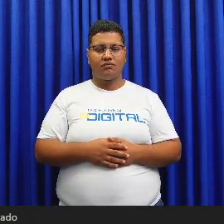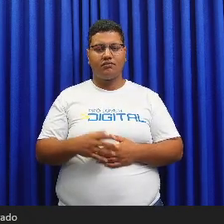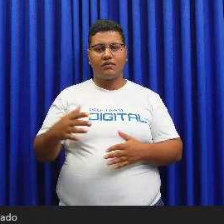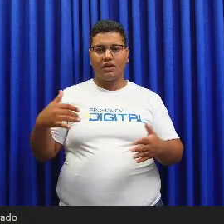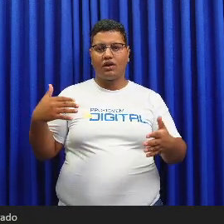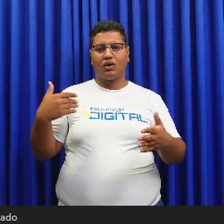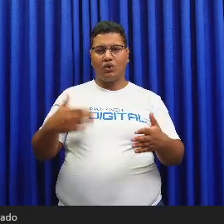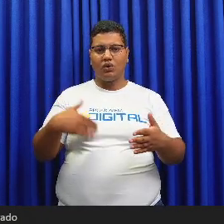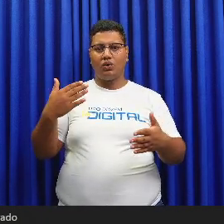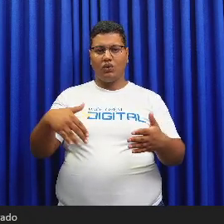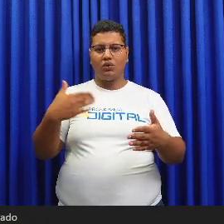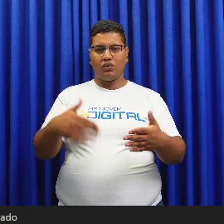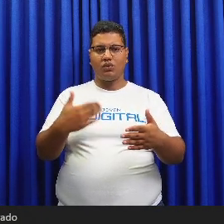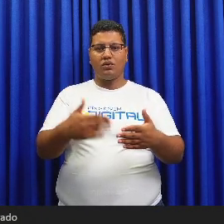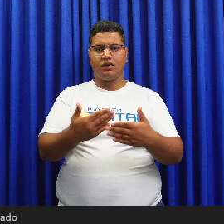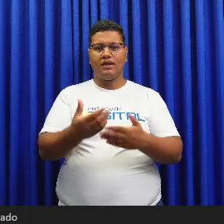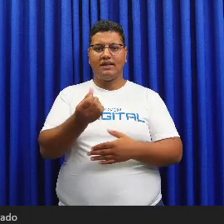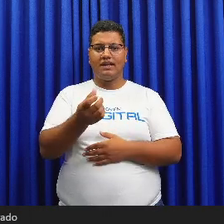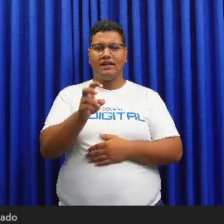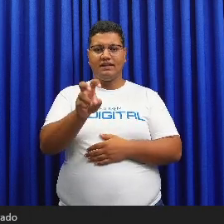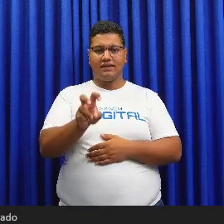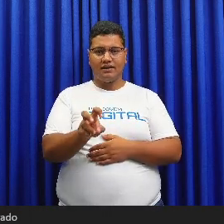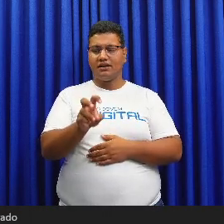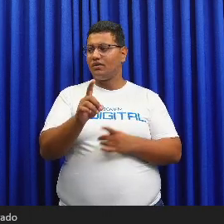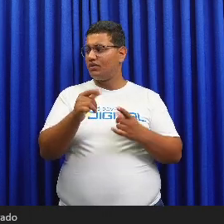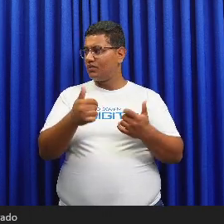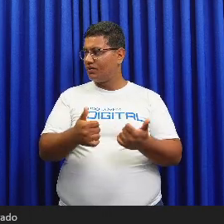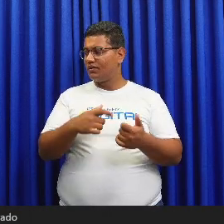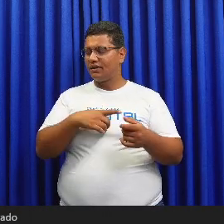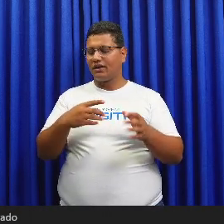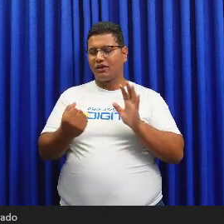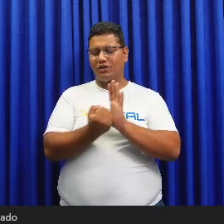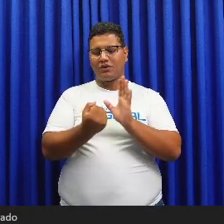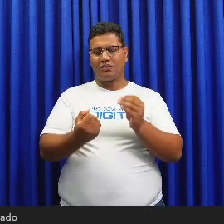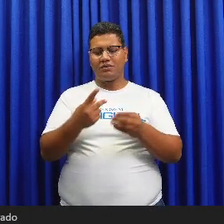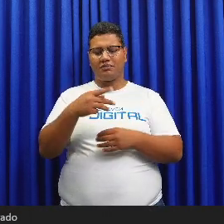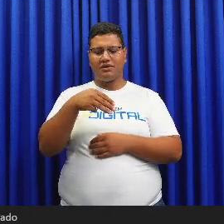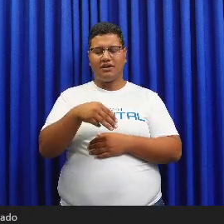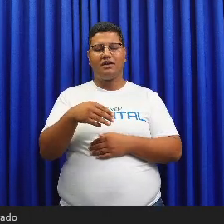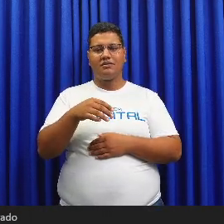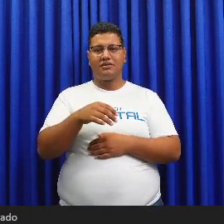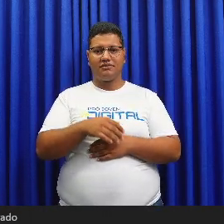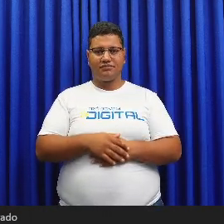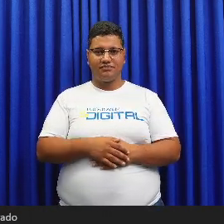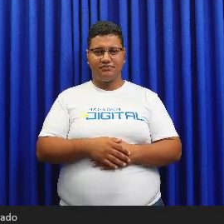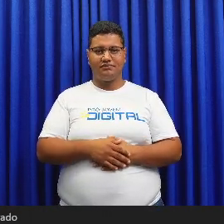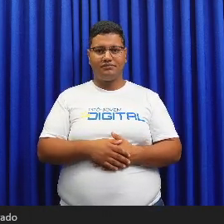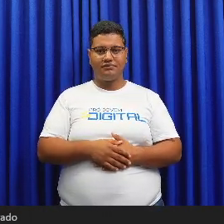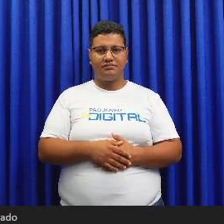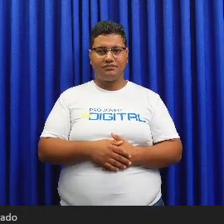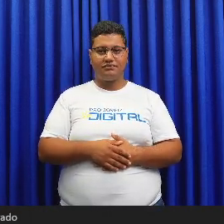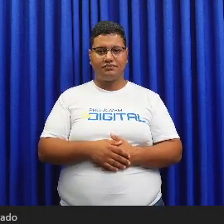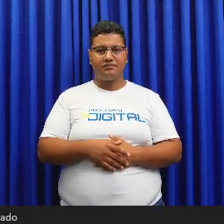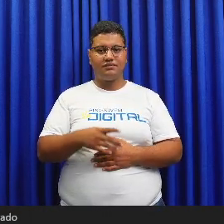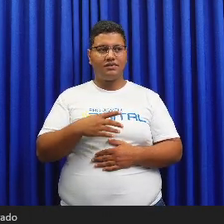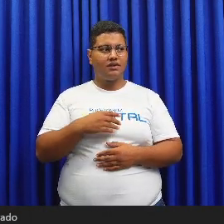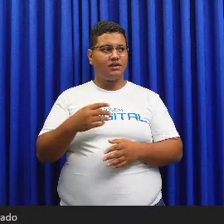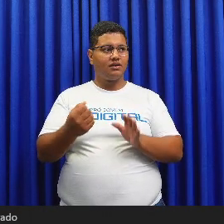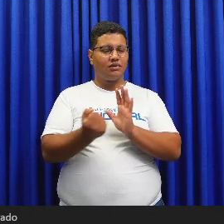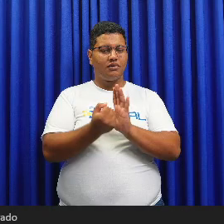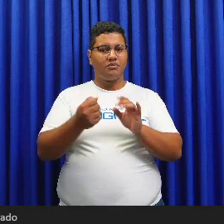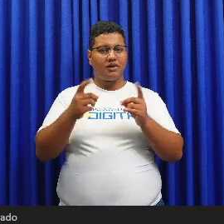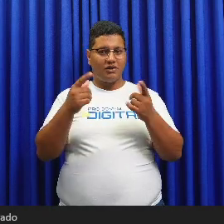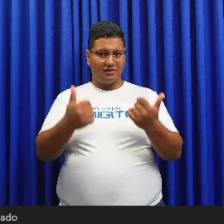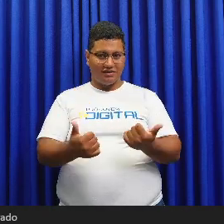pra frente. Vou botar 6:05, tá bom? 6:05 PM. Apply. Schedule post.